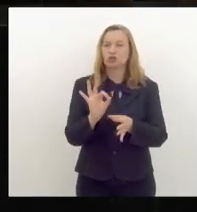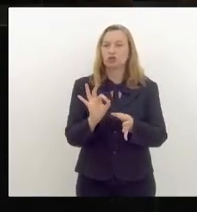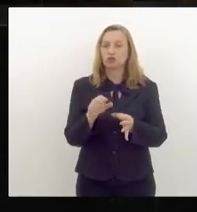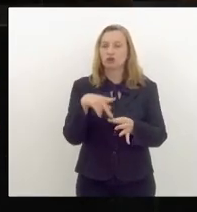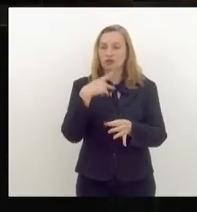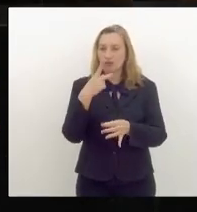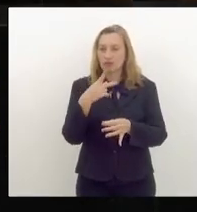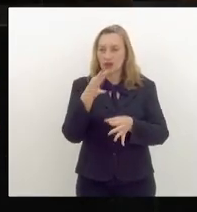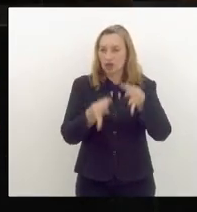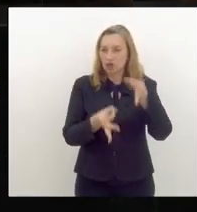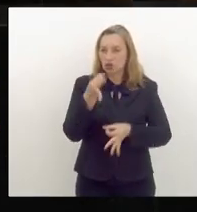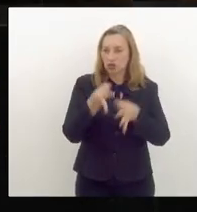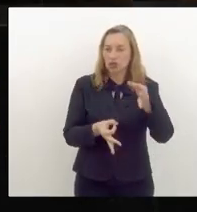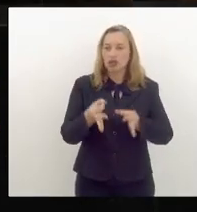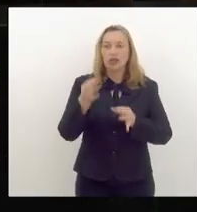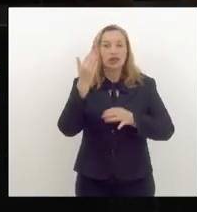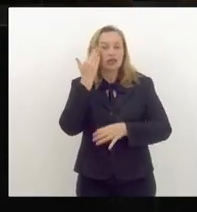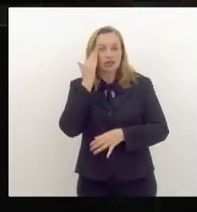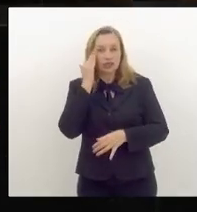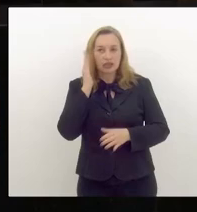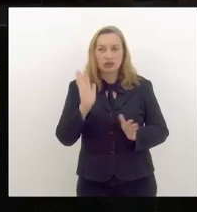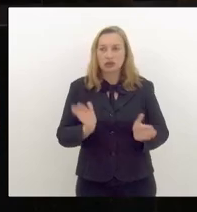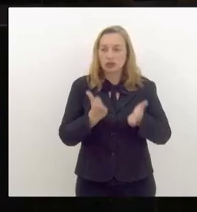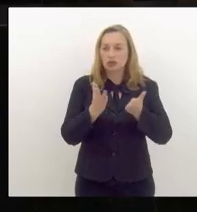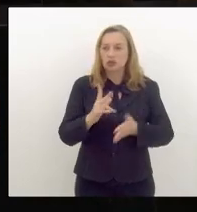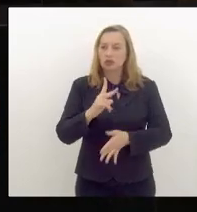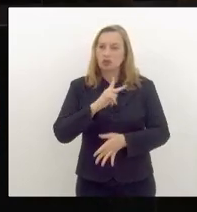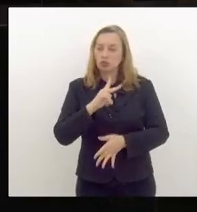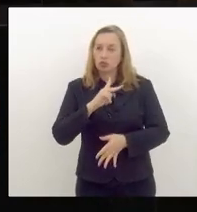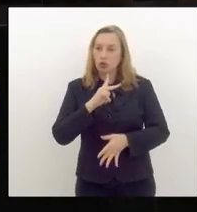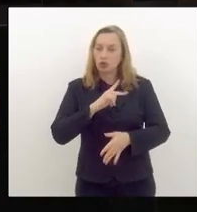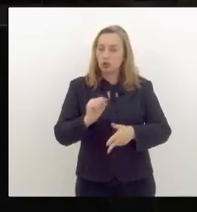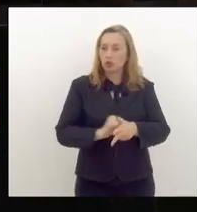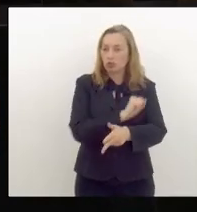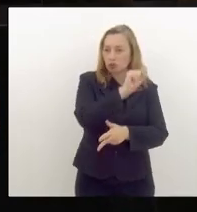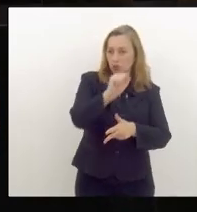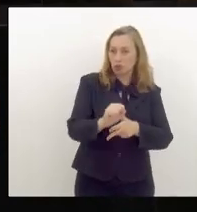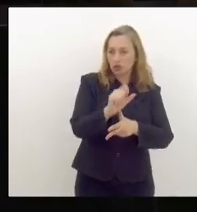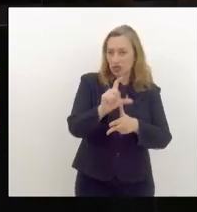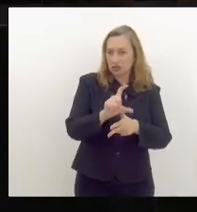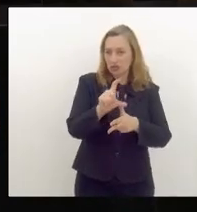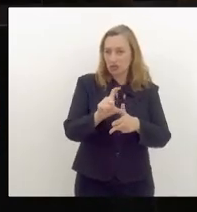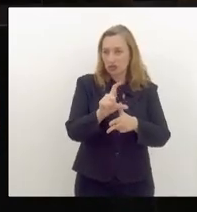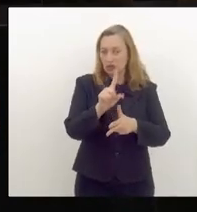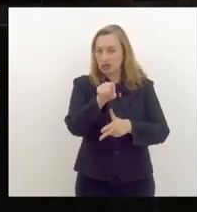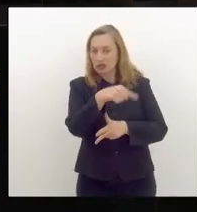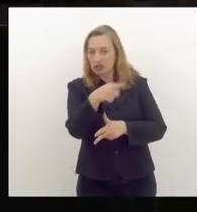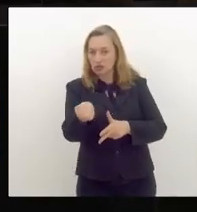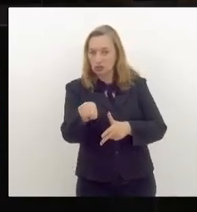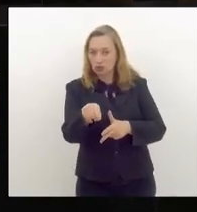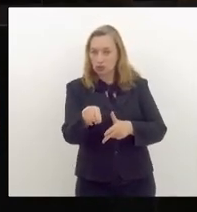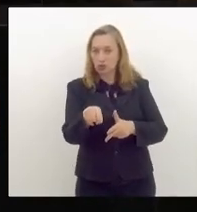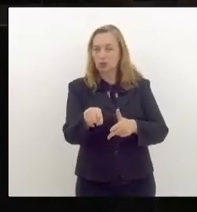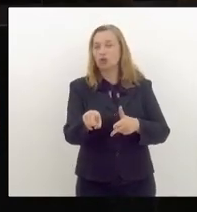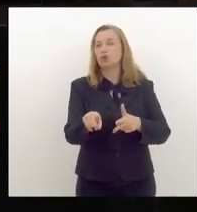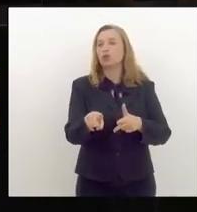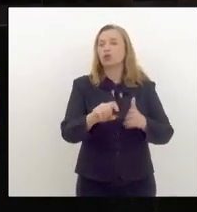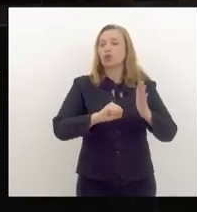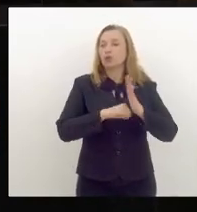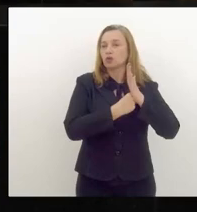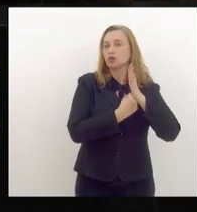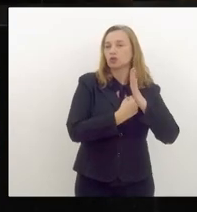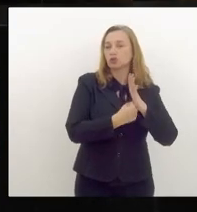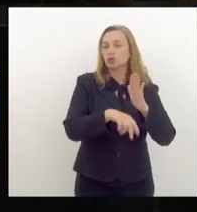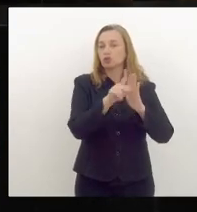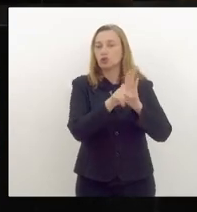entendeu que a matéria seria de iniciativa do próprio Poder Executivo e vetou o projeto e aí nesse ponto